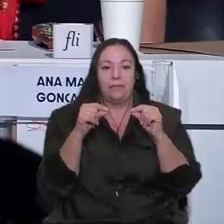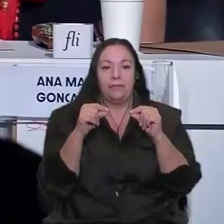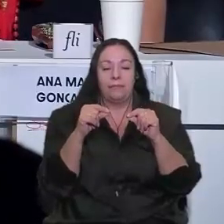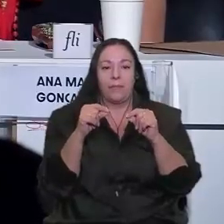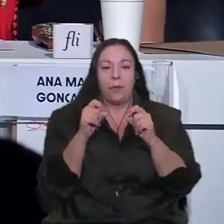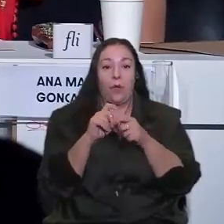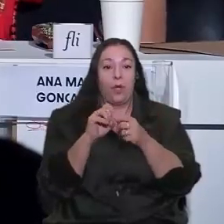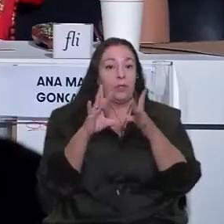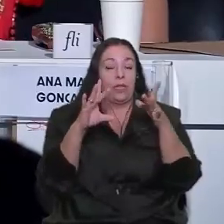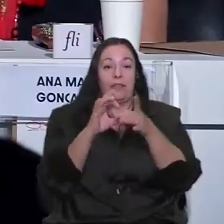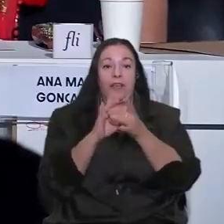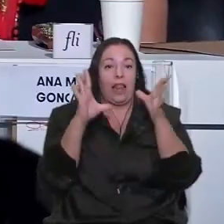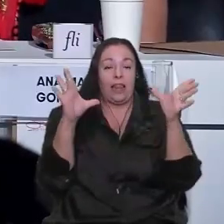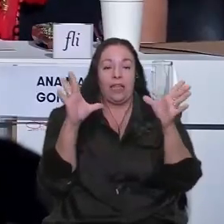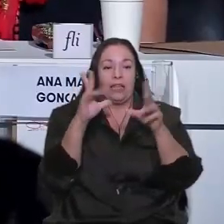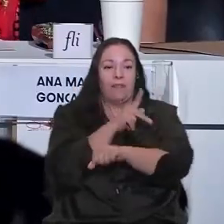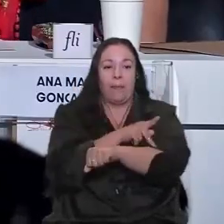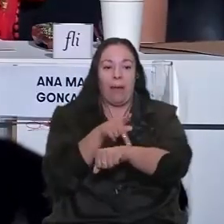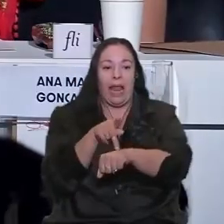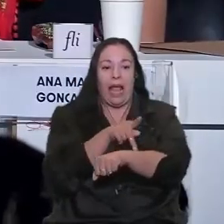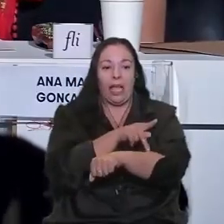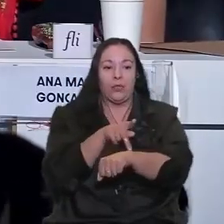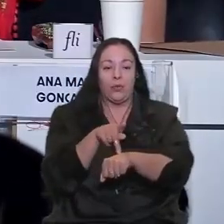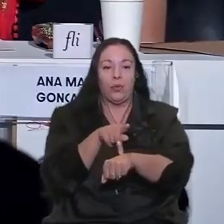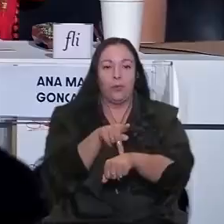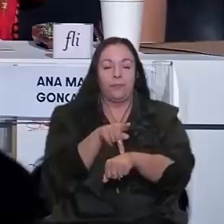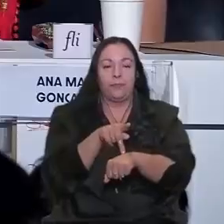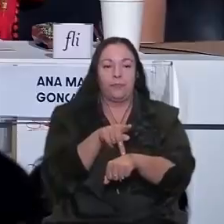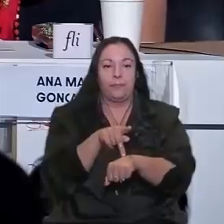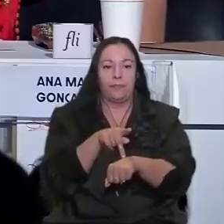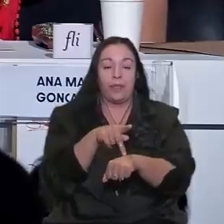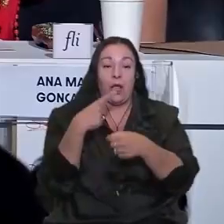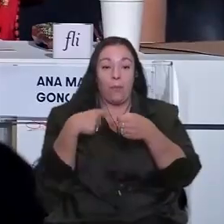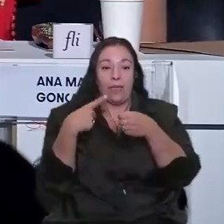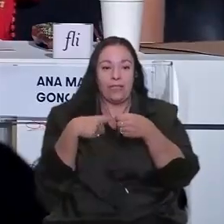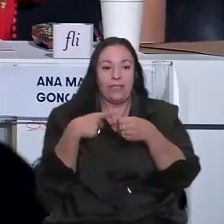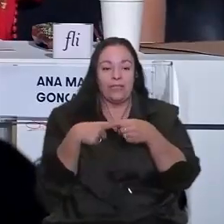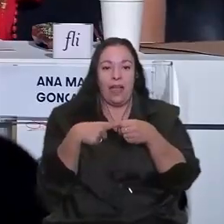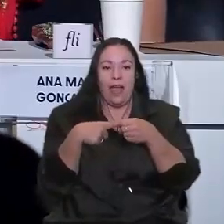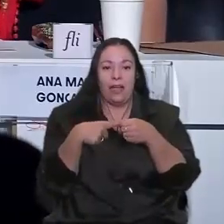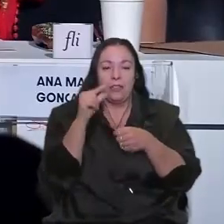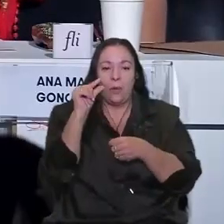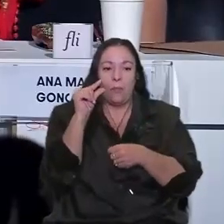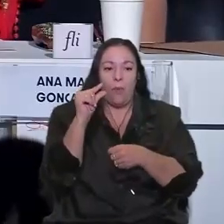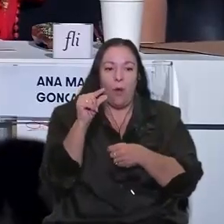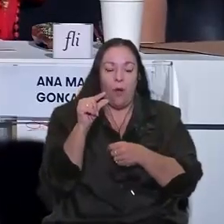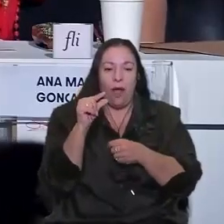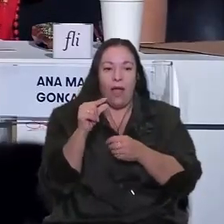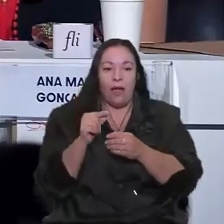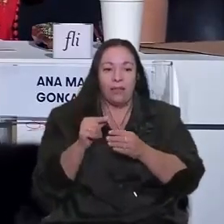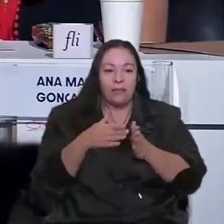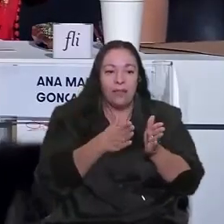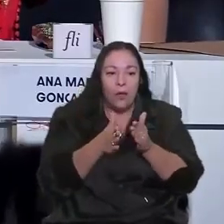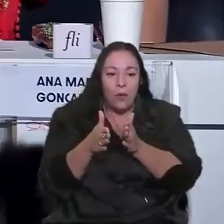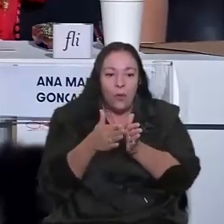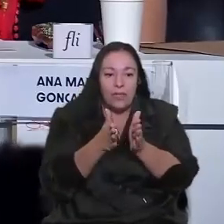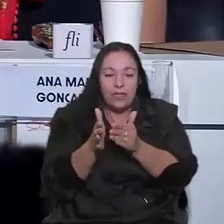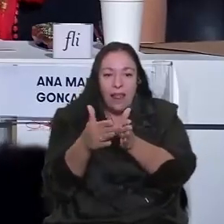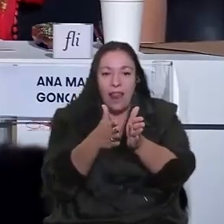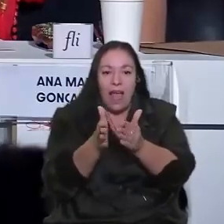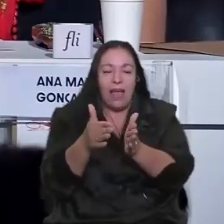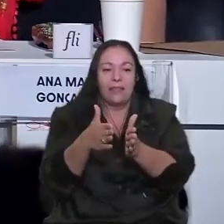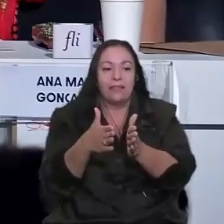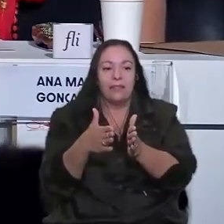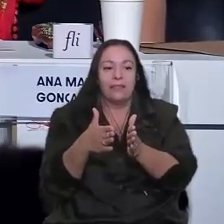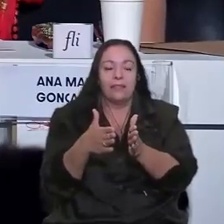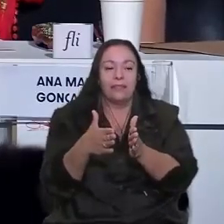Paracatu. Como tinha que ser, pois como pode existir uma cidade com tão poucas encruzilhadas, onde já se viu